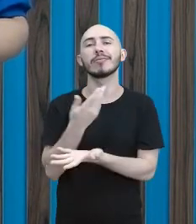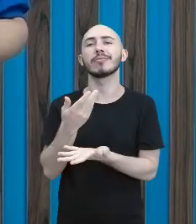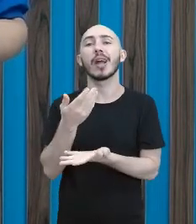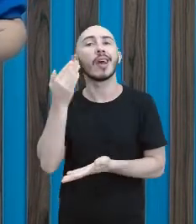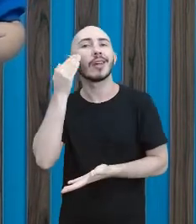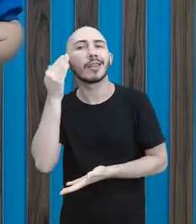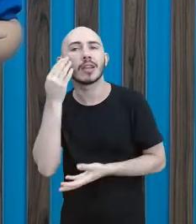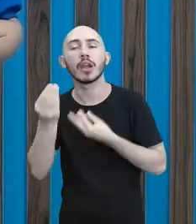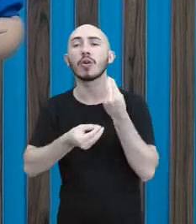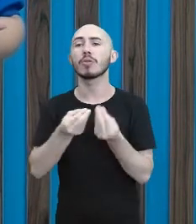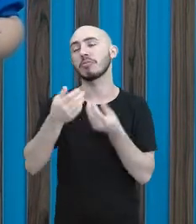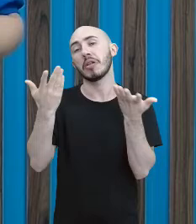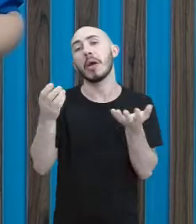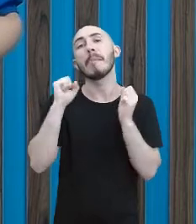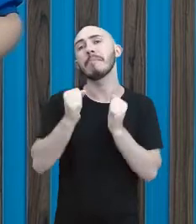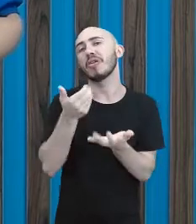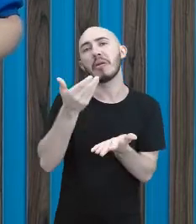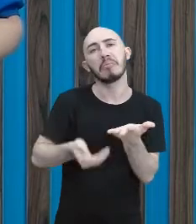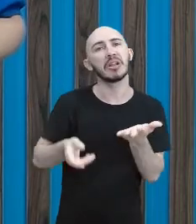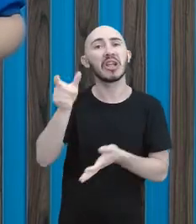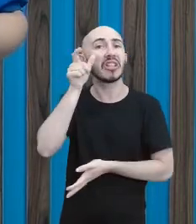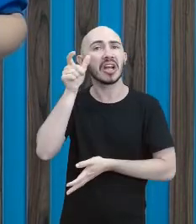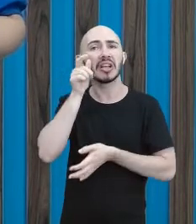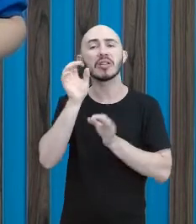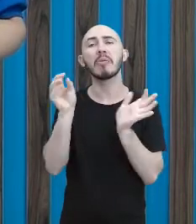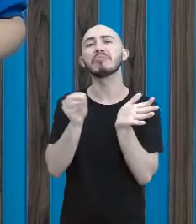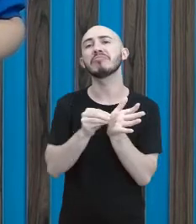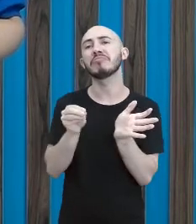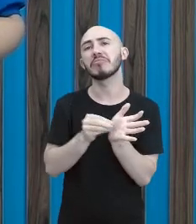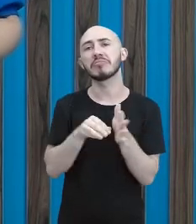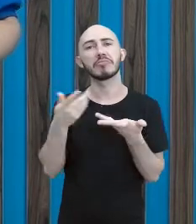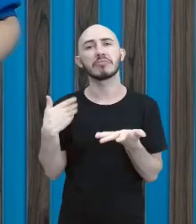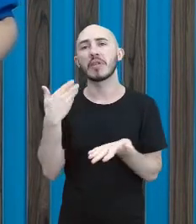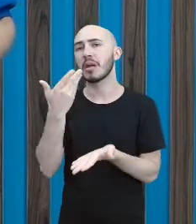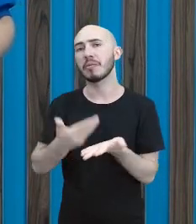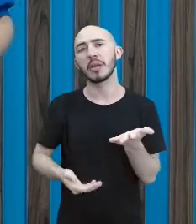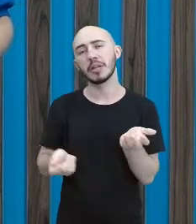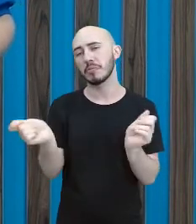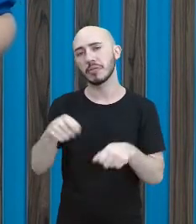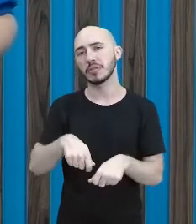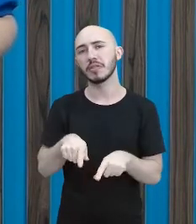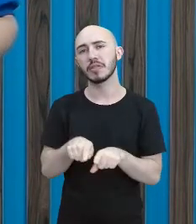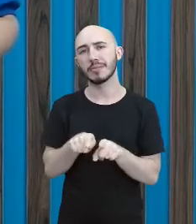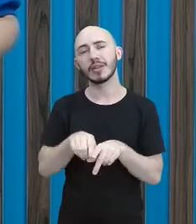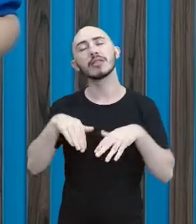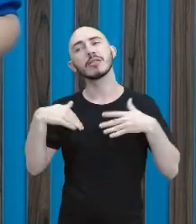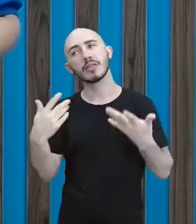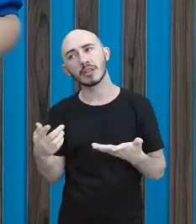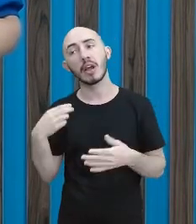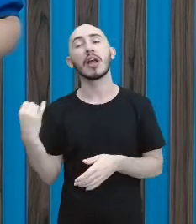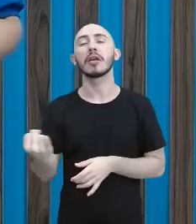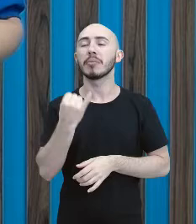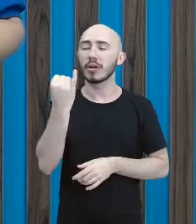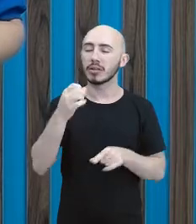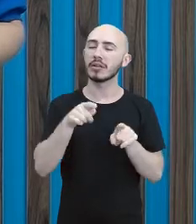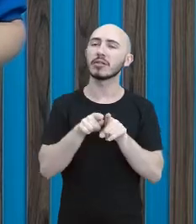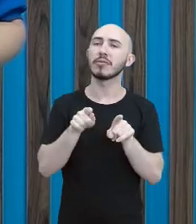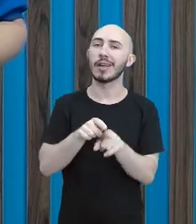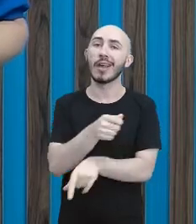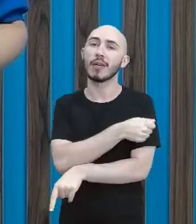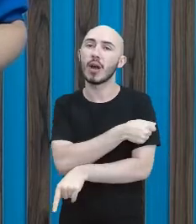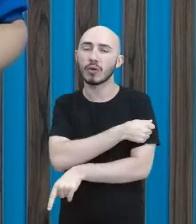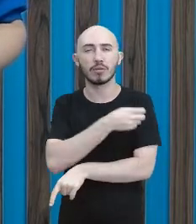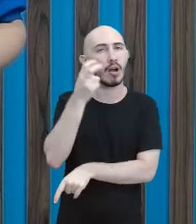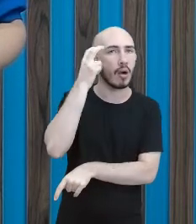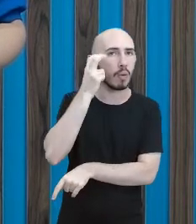Ele pode até perder o interesse naquilo que ele tem essa habilidade. Então, também é fundamental que esse estudante